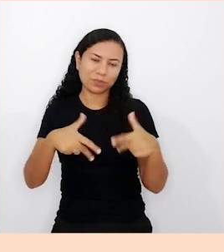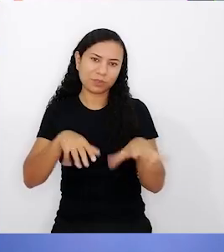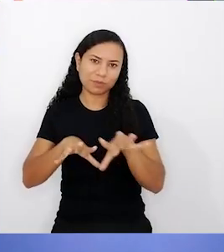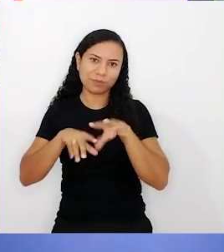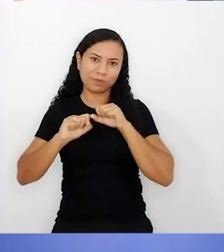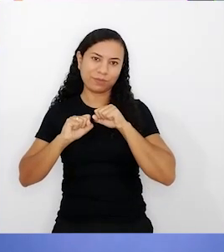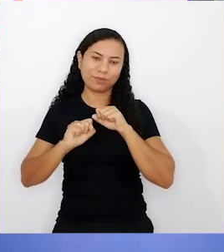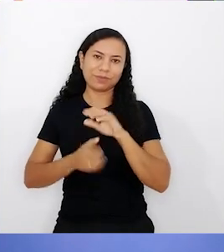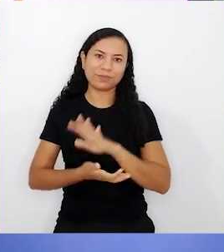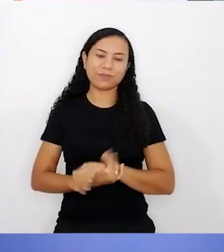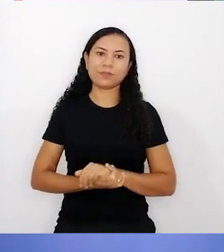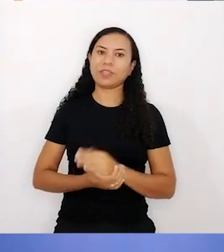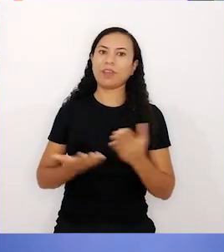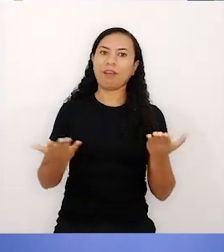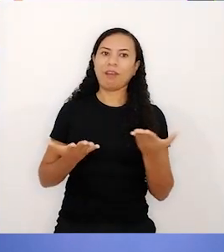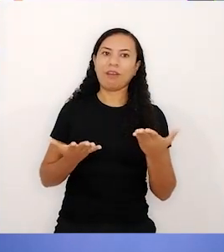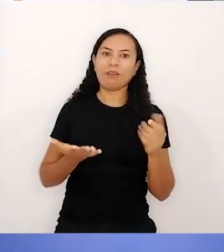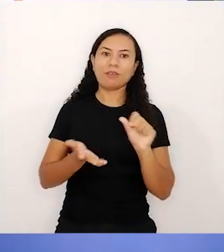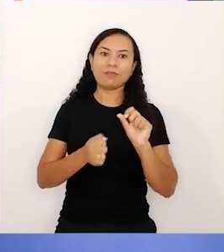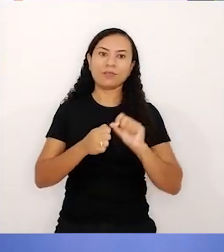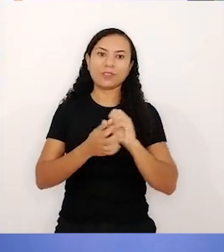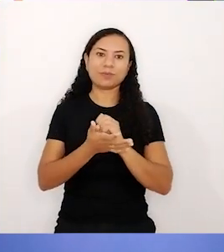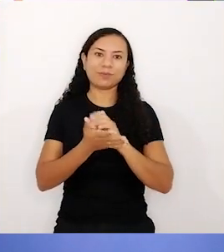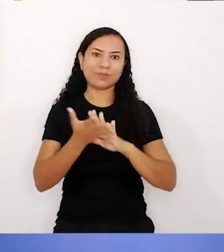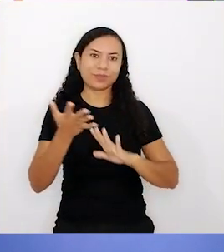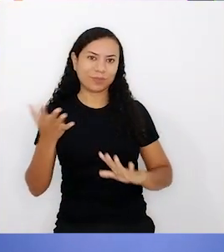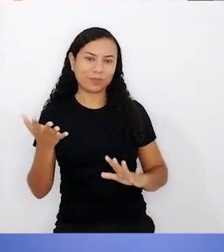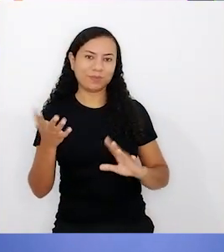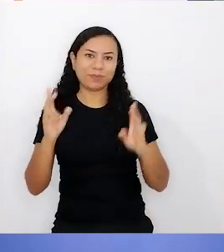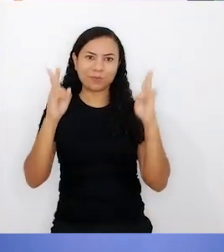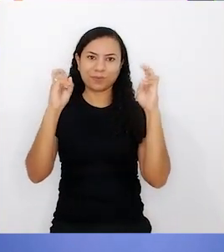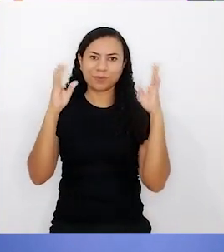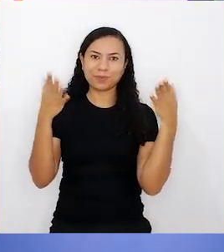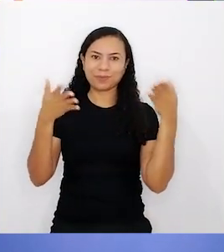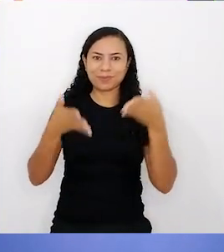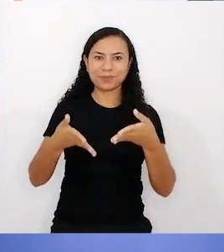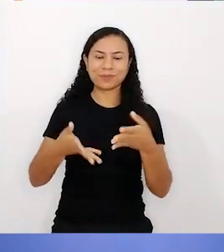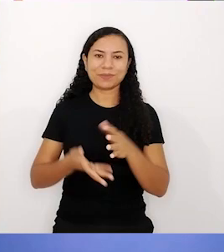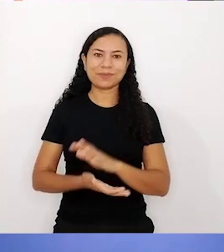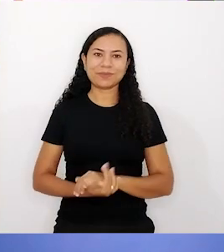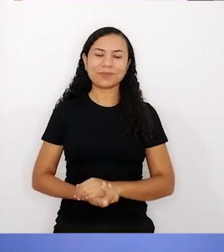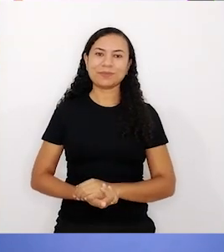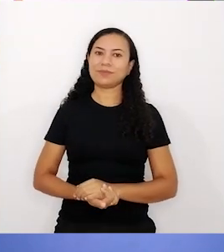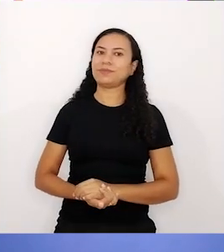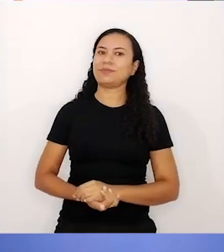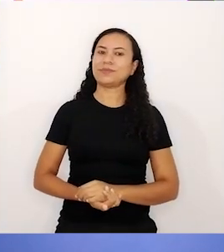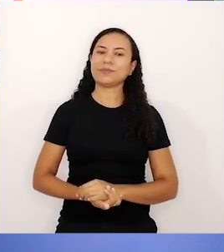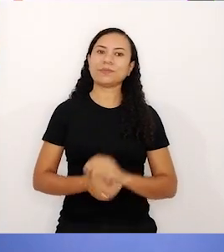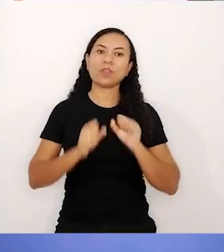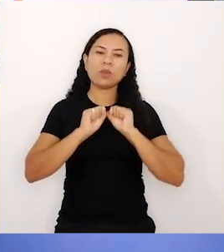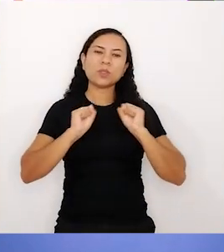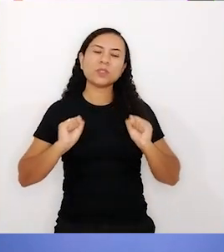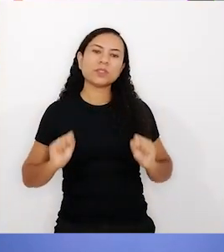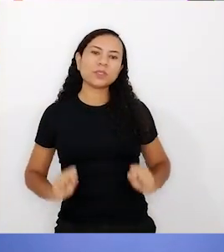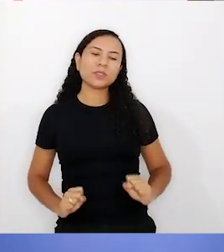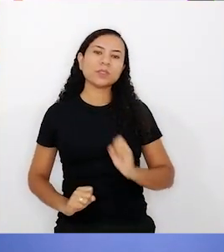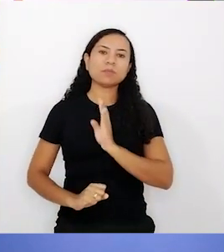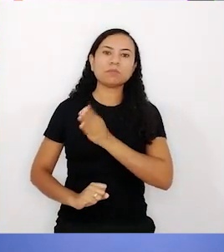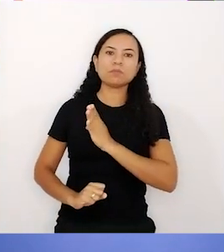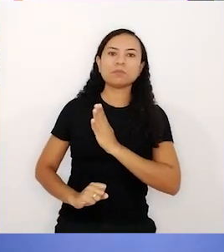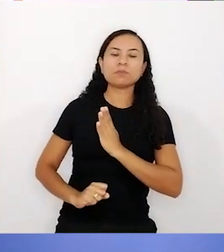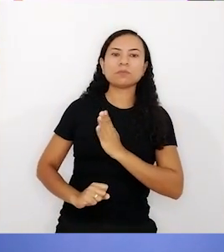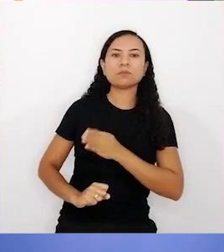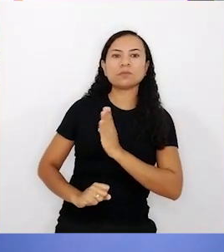externos. Vamos agora para exercícios sobre o assunto. O sistema cardiovascular